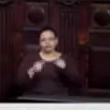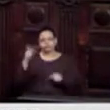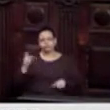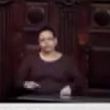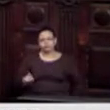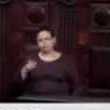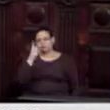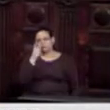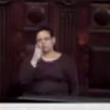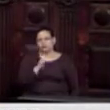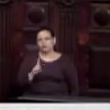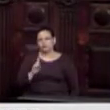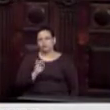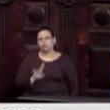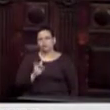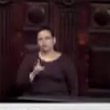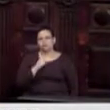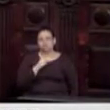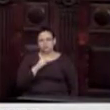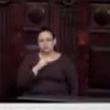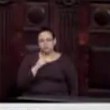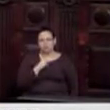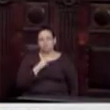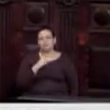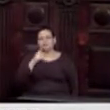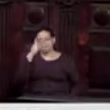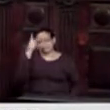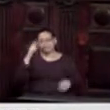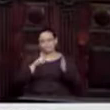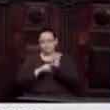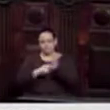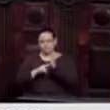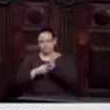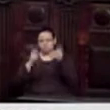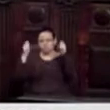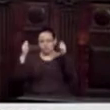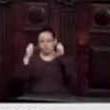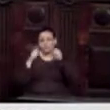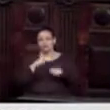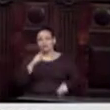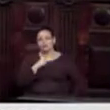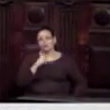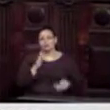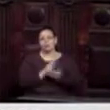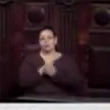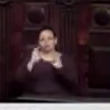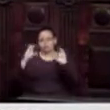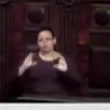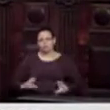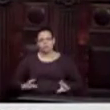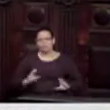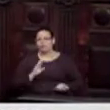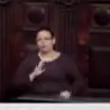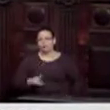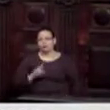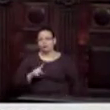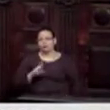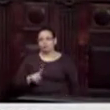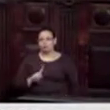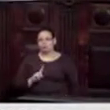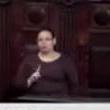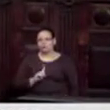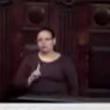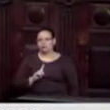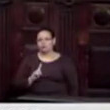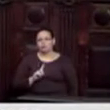sim, de diversos partidos, mas teve sindicalistas e teve cidadãos que não estão investidos